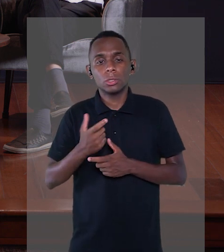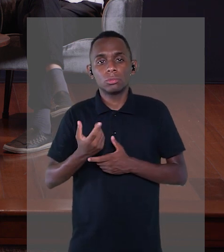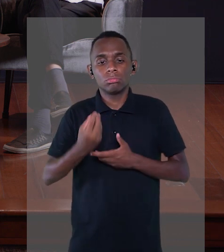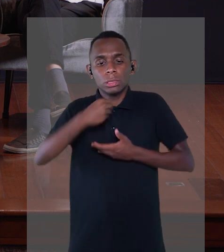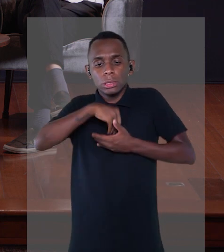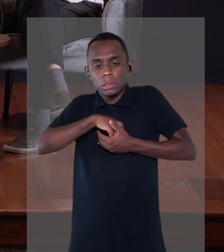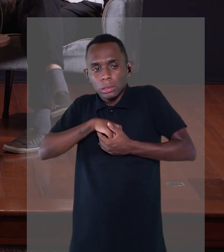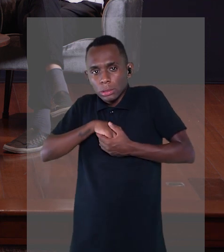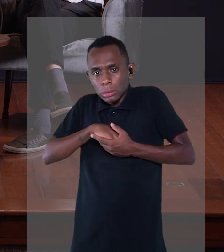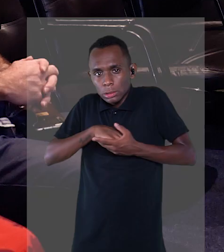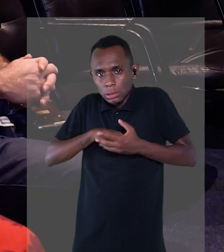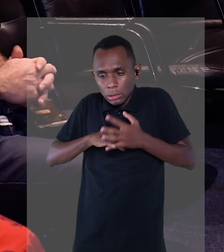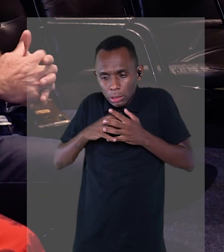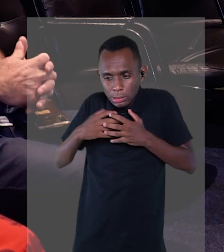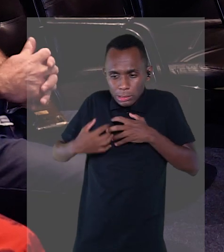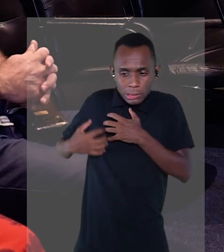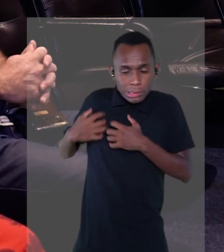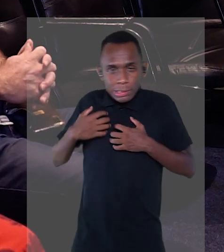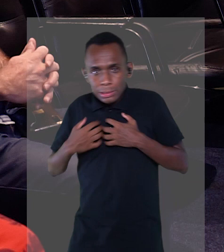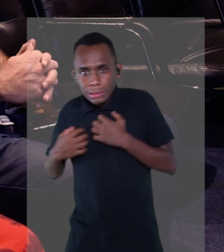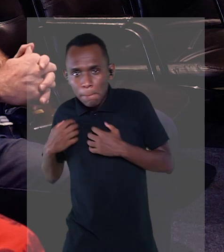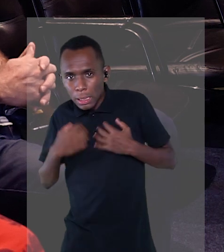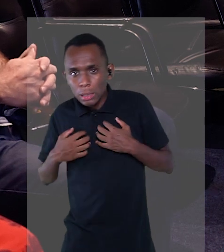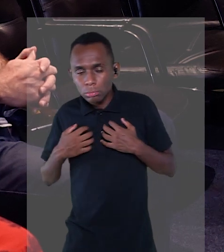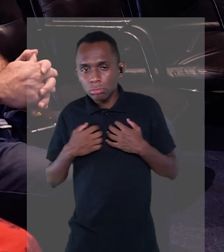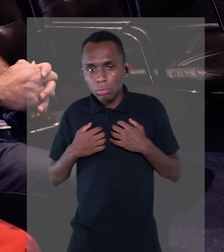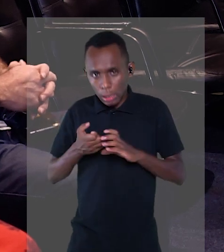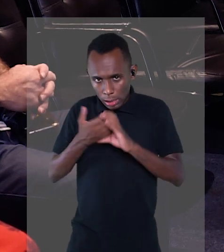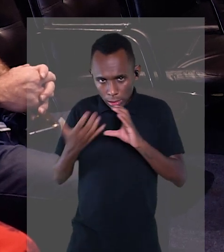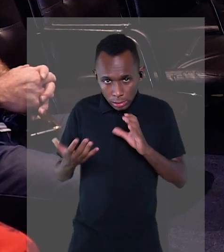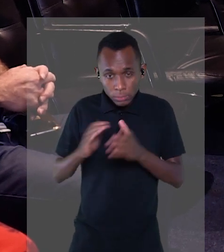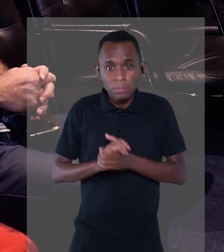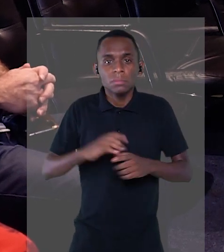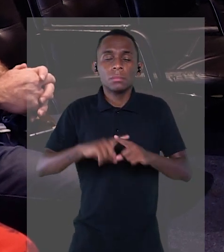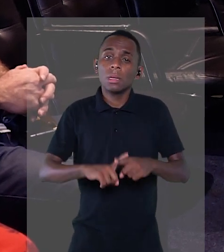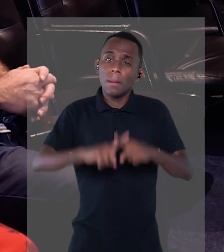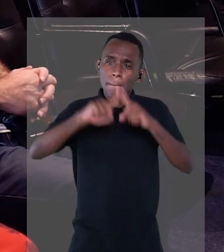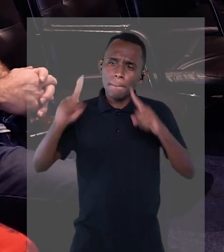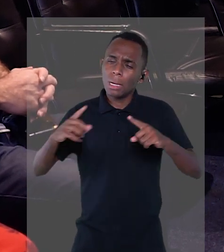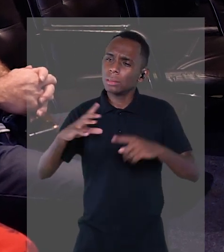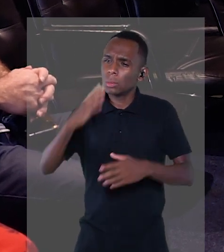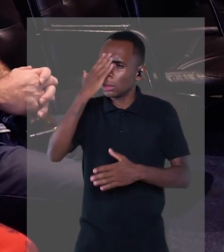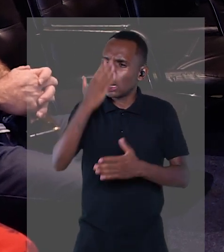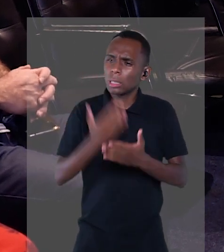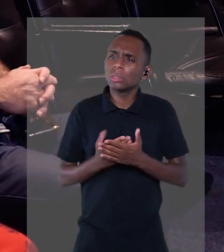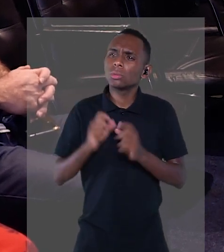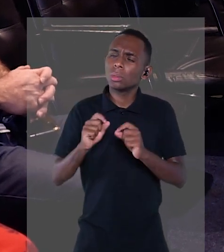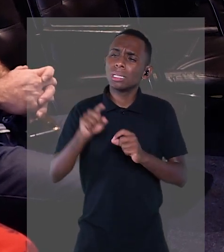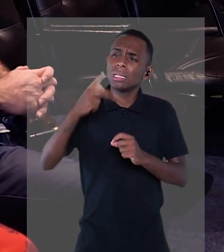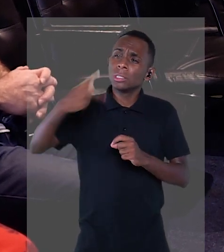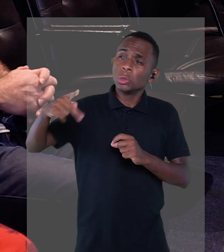ou mais talvez melancólico em algum momento, mas eu acho suas letras